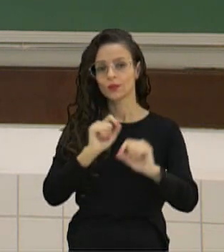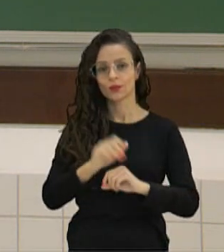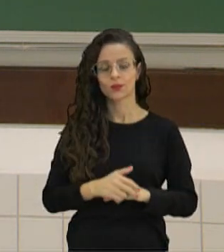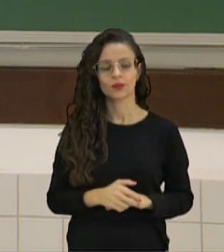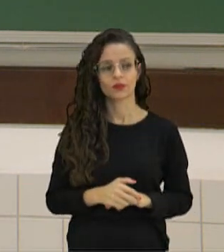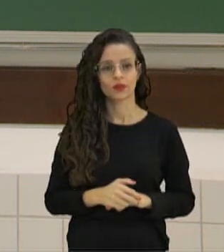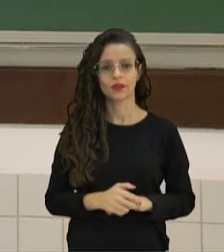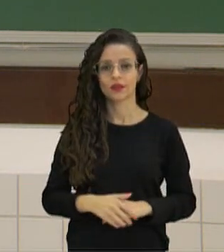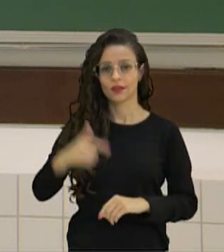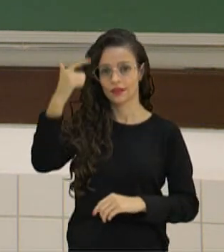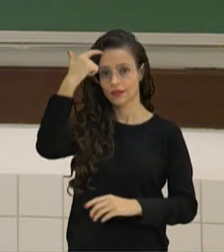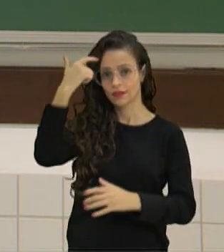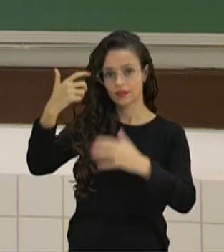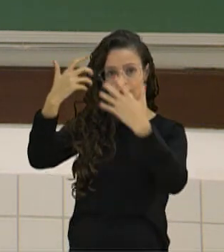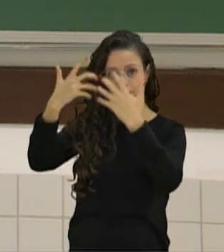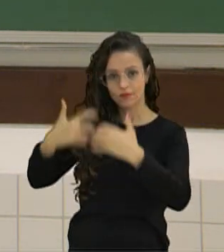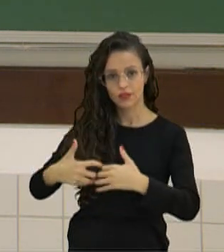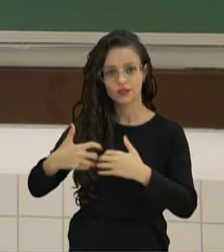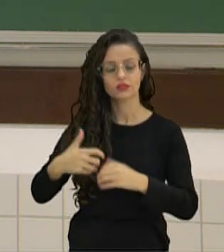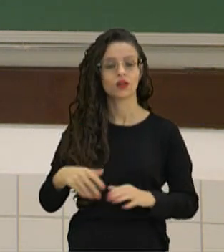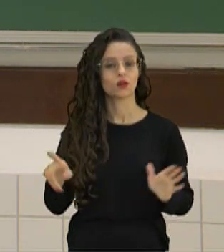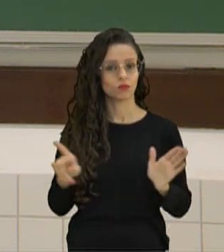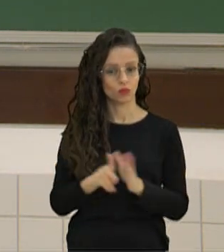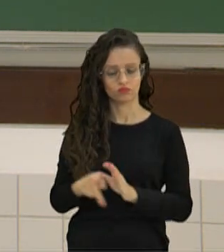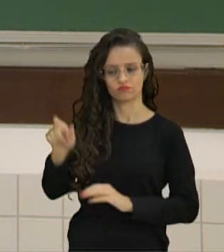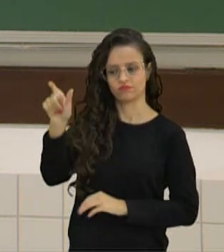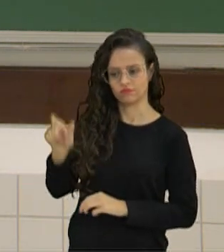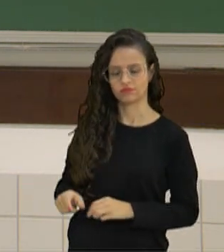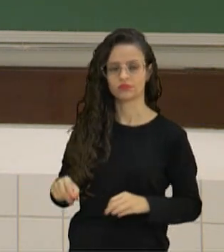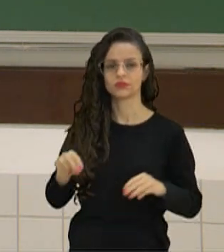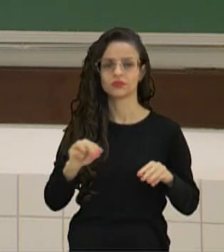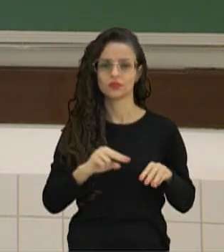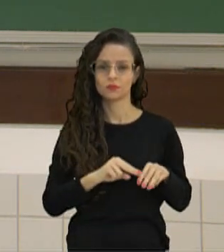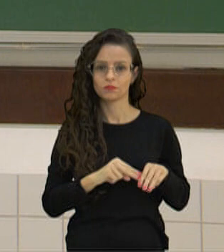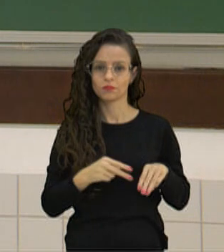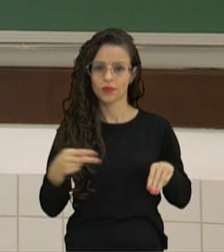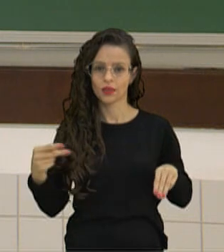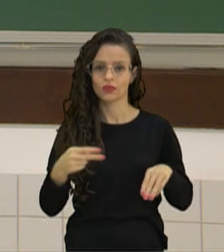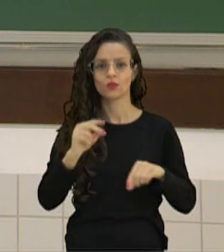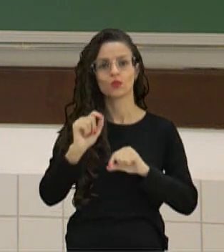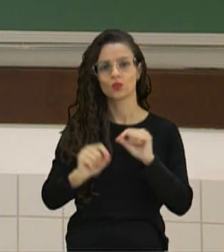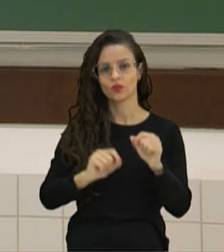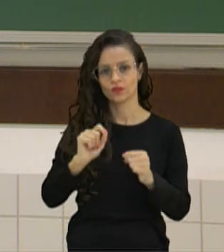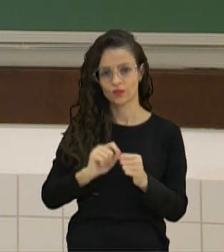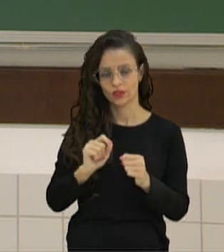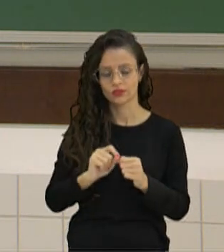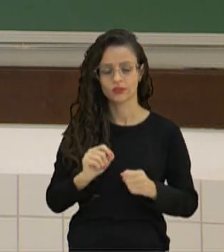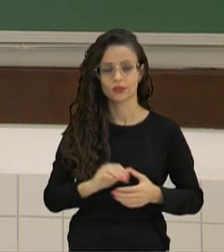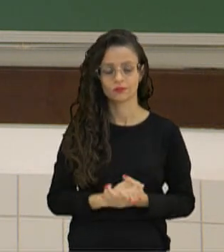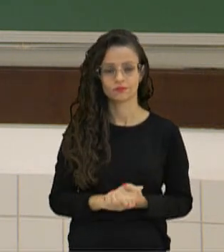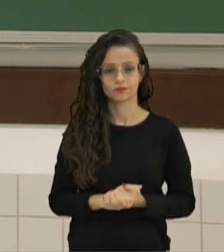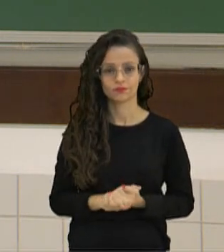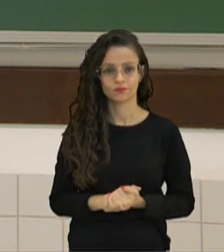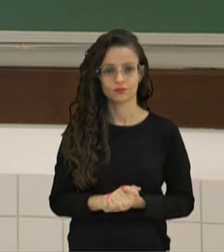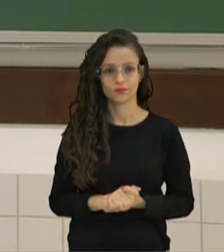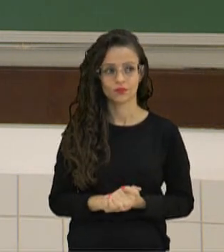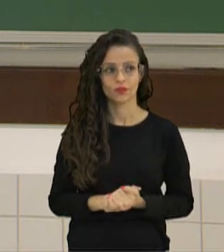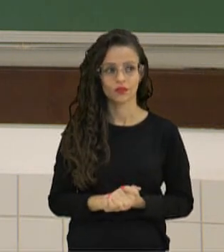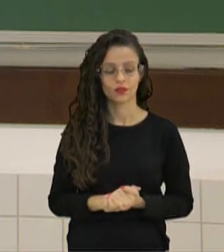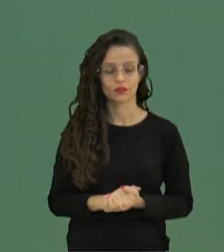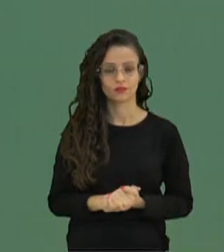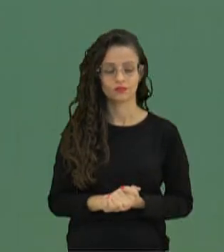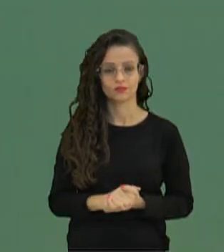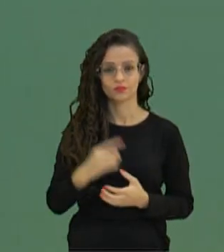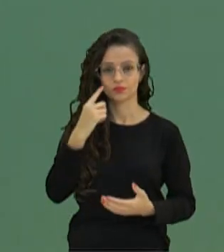uma reflexão feita pelo Mendel. O que o Mendel fez, pessoal? O Mendel foi lá e